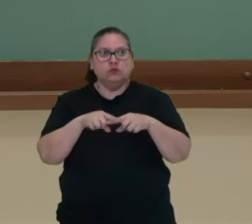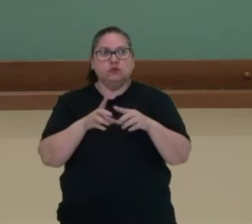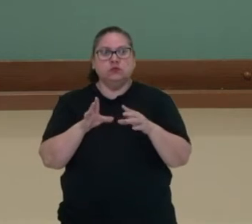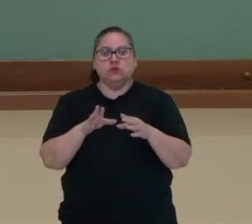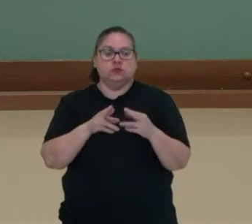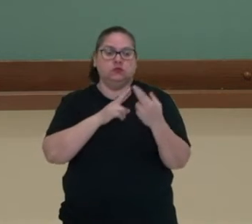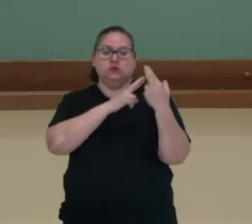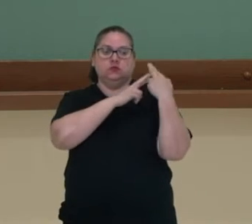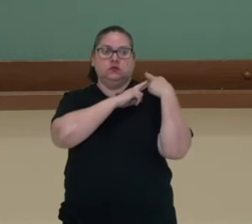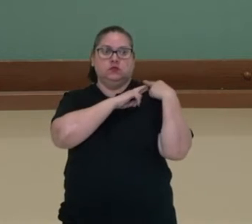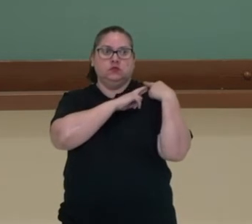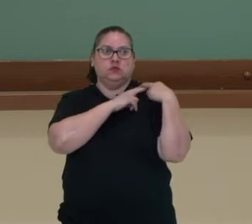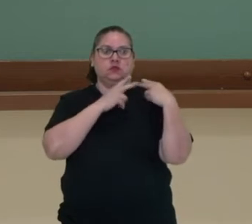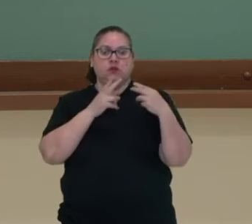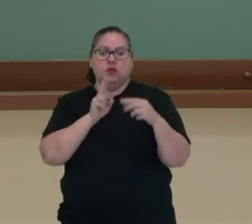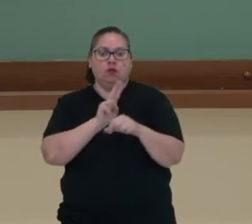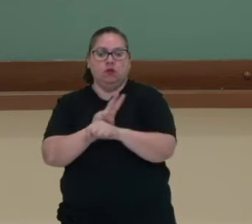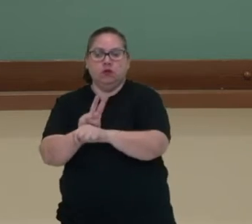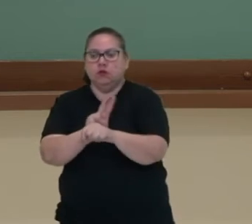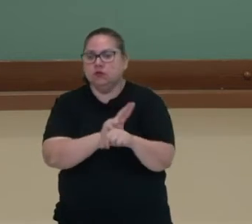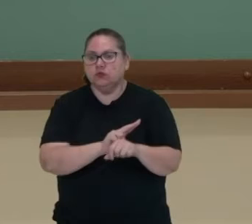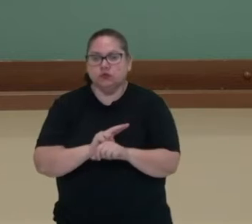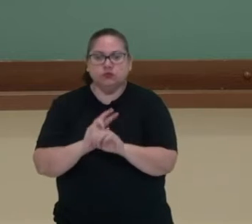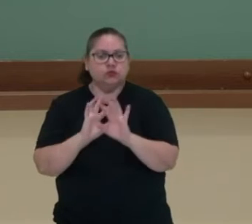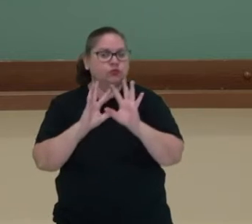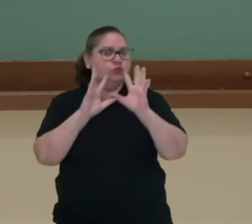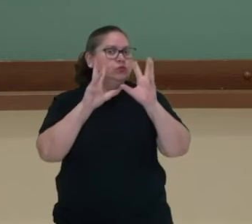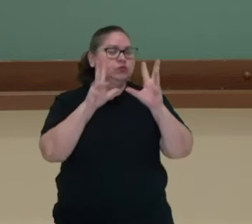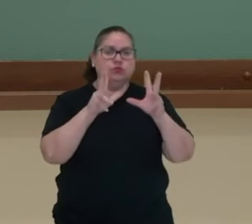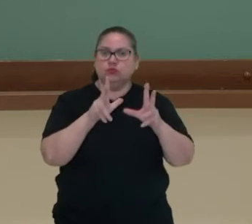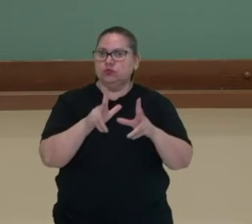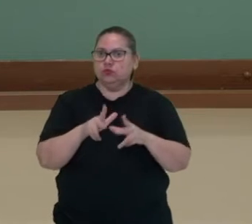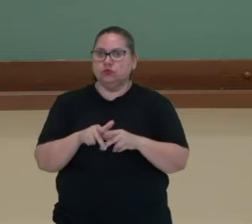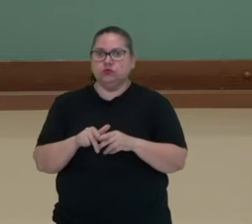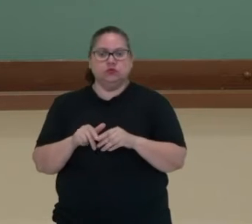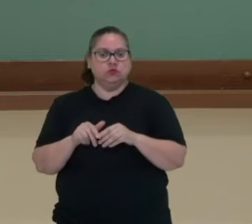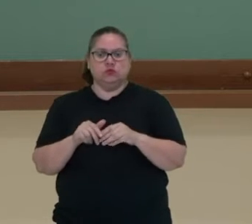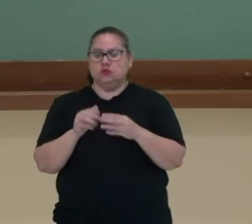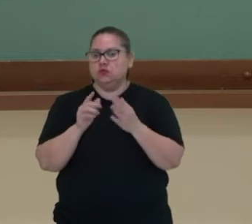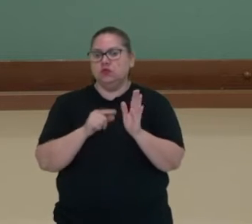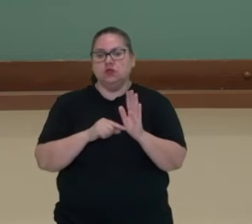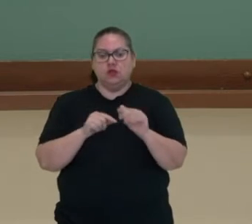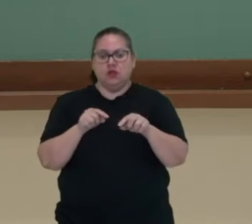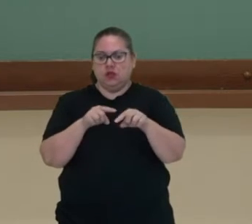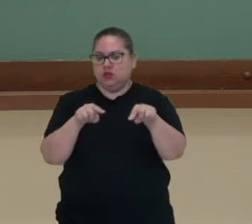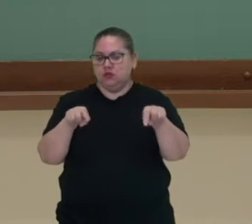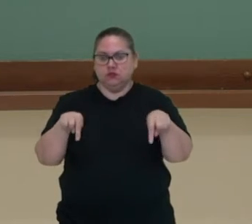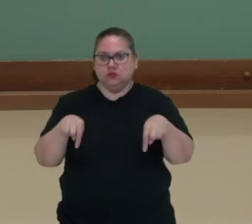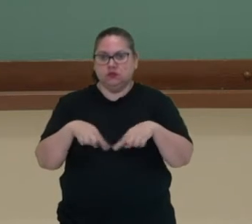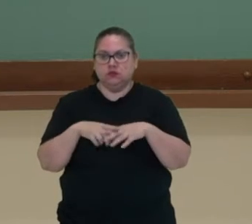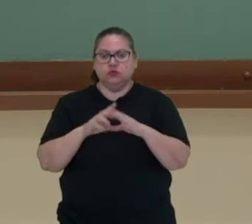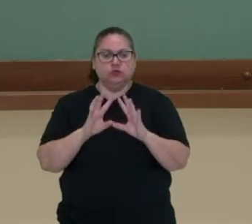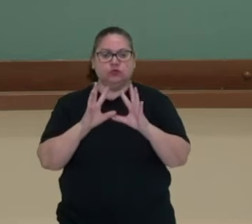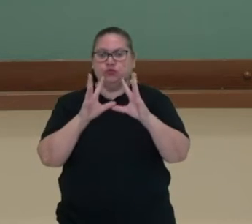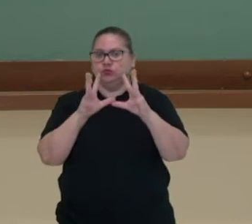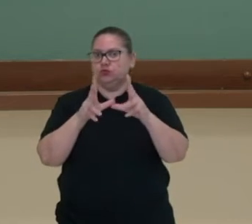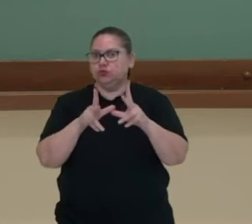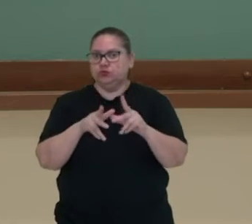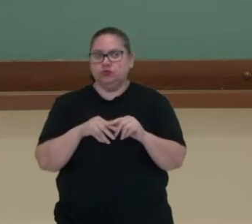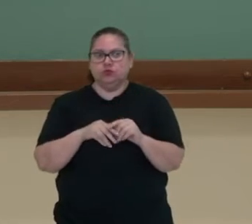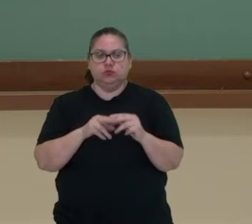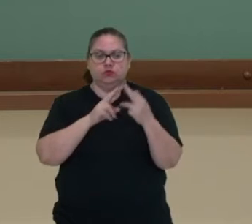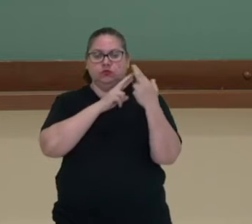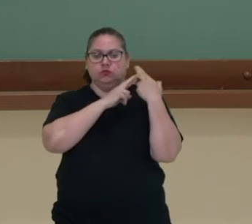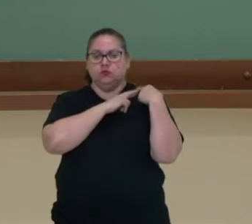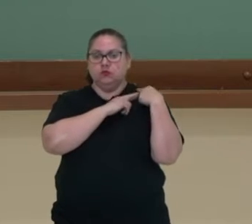é a responsabilidade dele zelar, né, por toda a organização da turma, né, por toda a